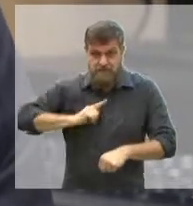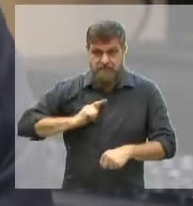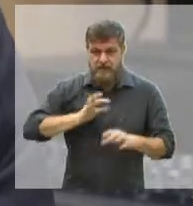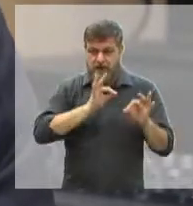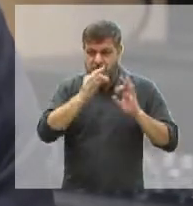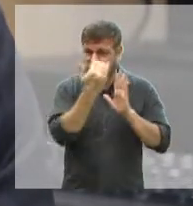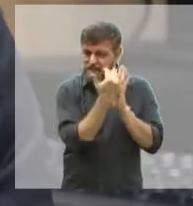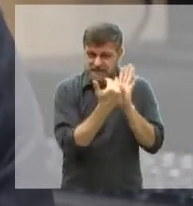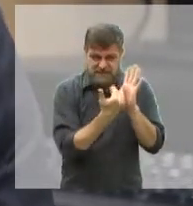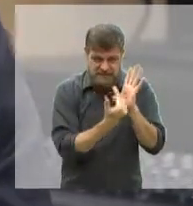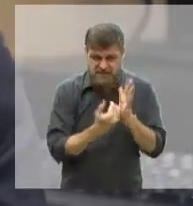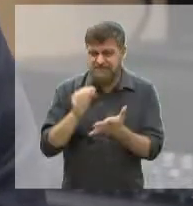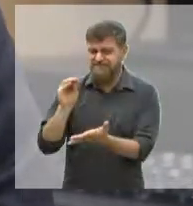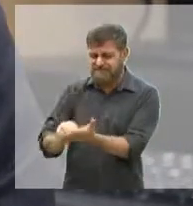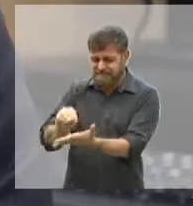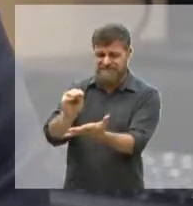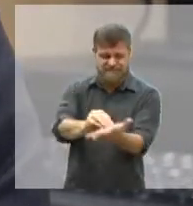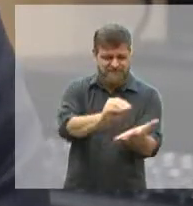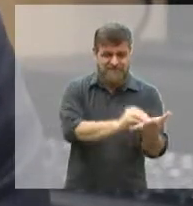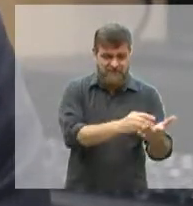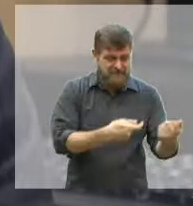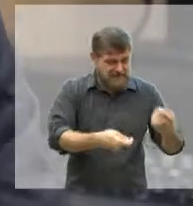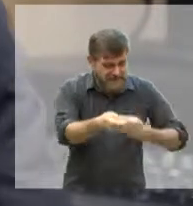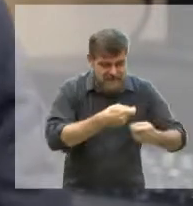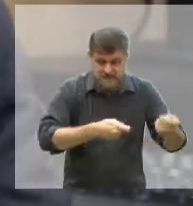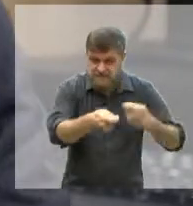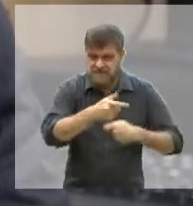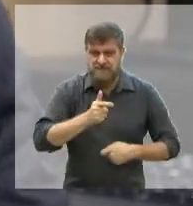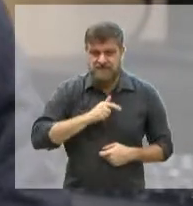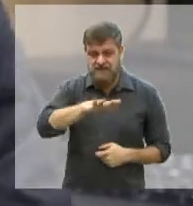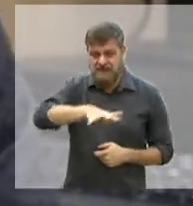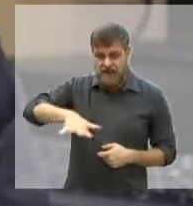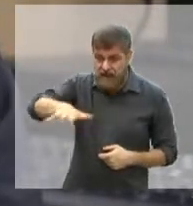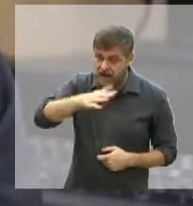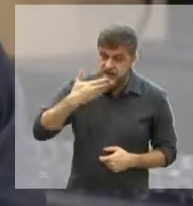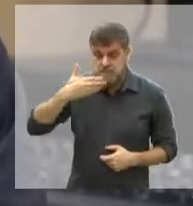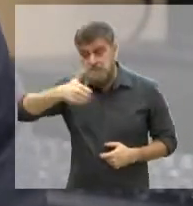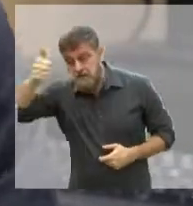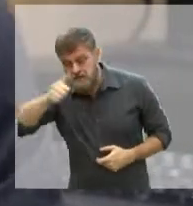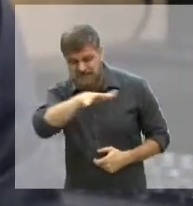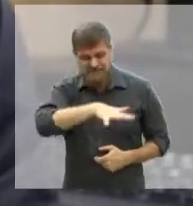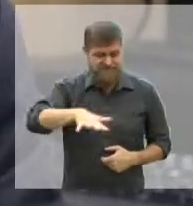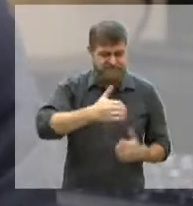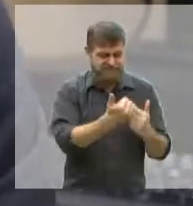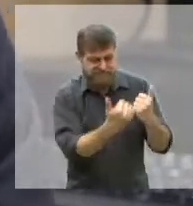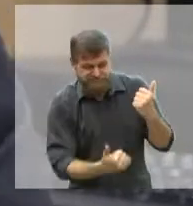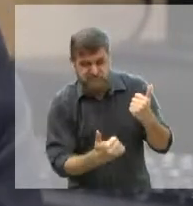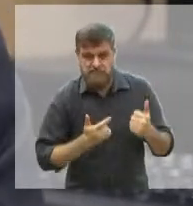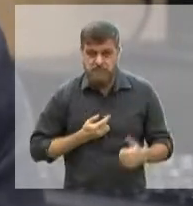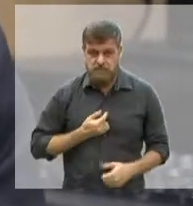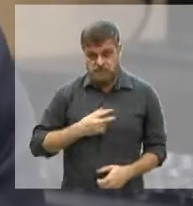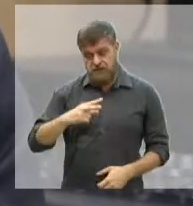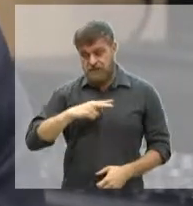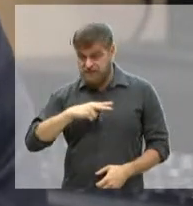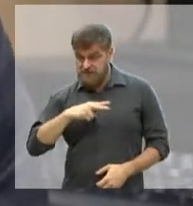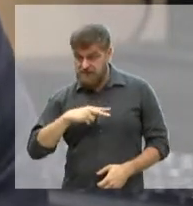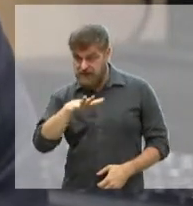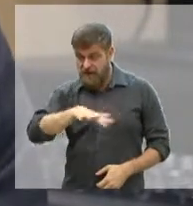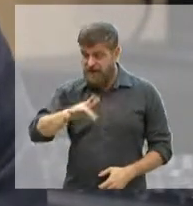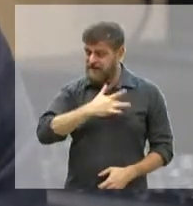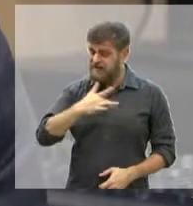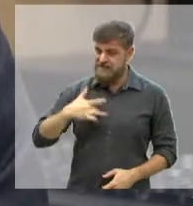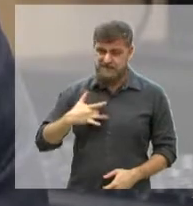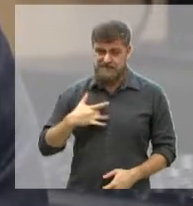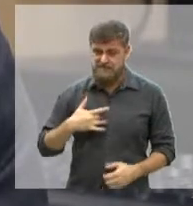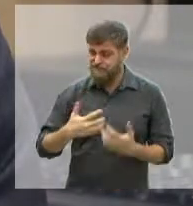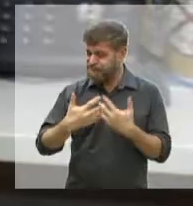um déficit que é global, né, na administração pública municipal. Tem áreas que a coisa vai melhor, tem áreas que a coisa não vai, e acho que particularmente na área da saúde,